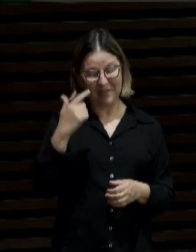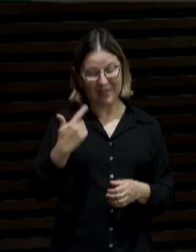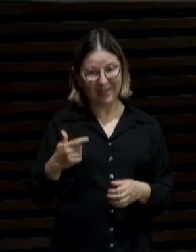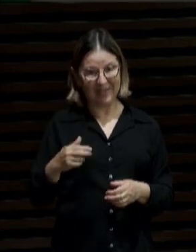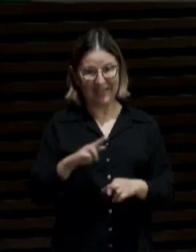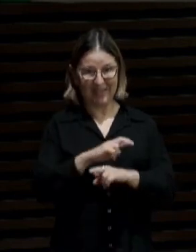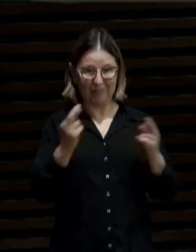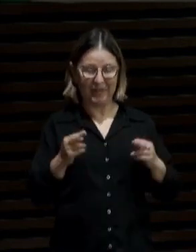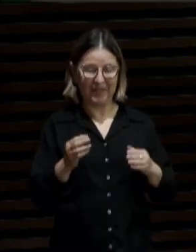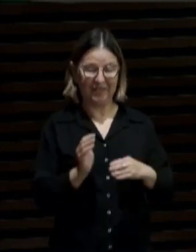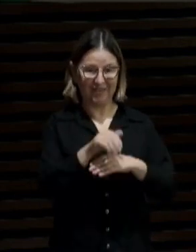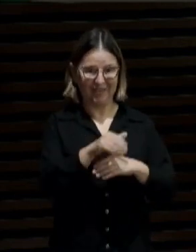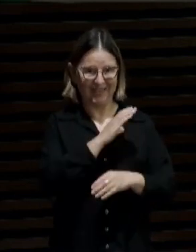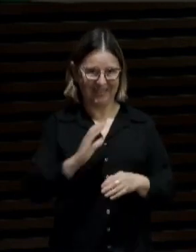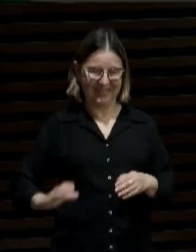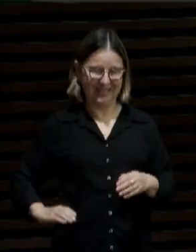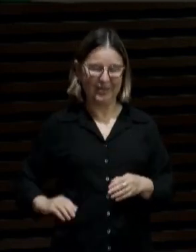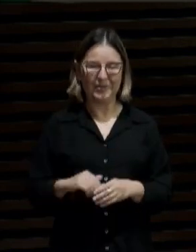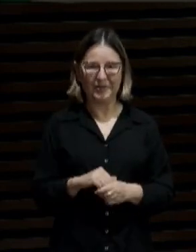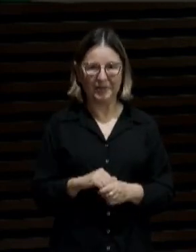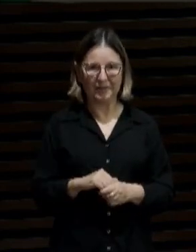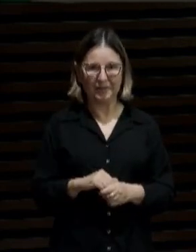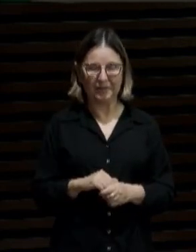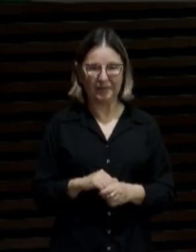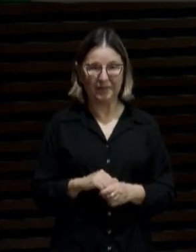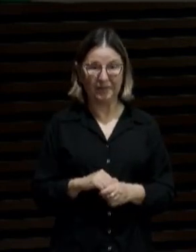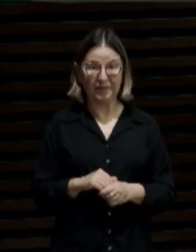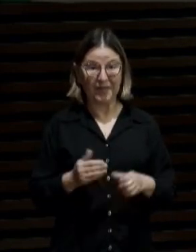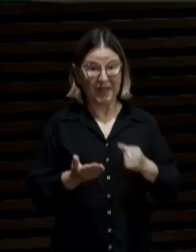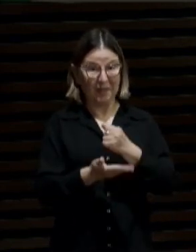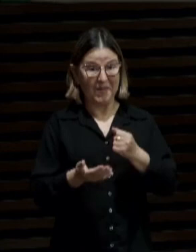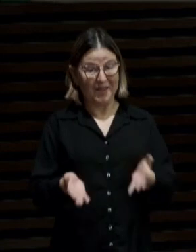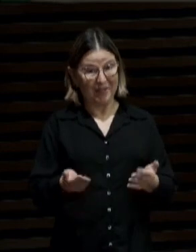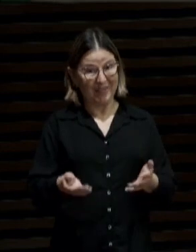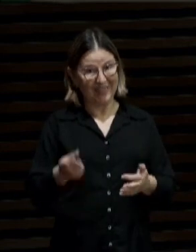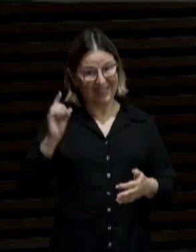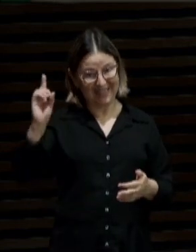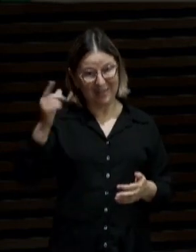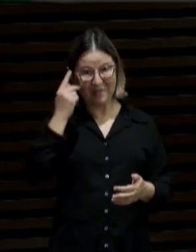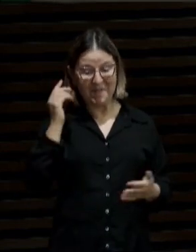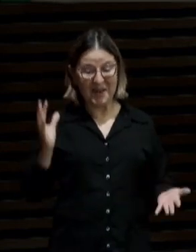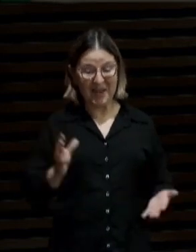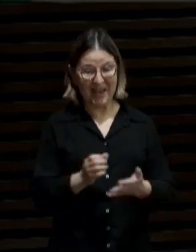devemos nos lembrar que a base da motivação de Deus para salvar o homem não somos nós, Isaías 43:25.